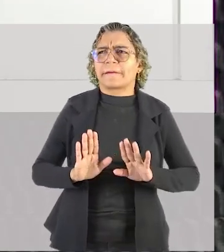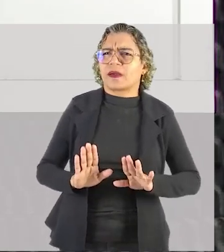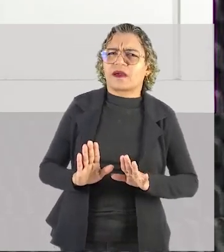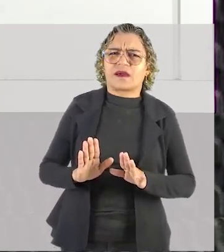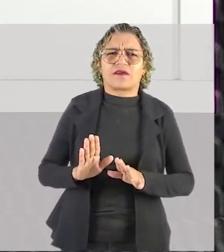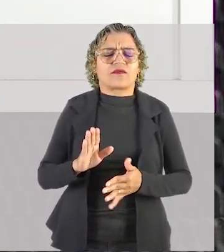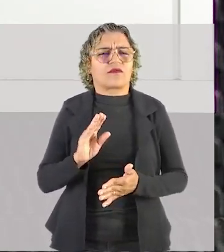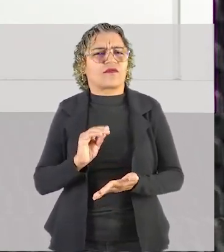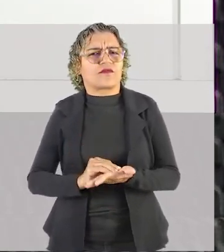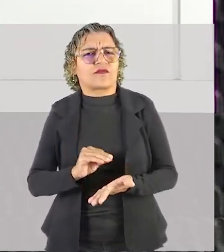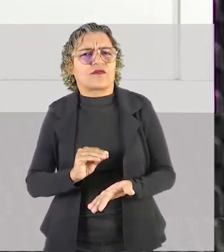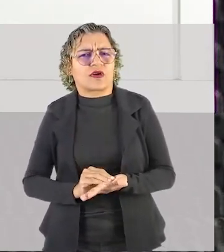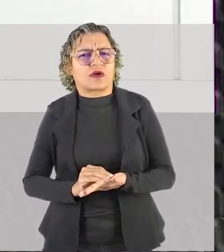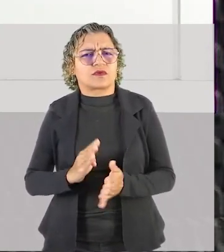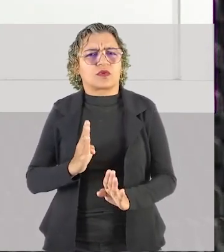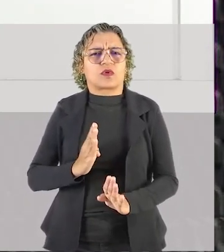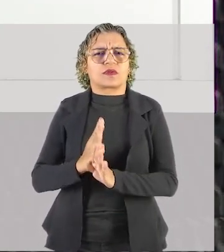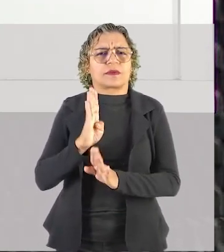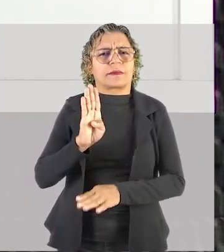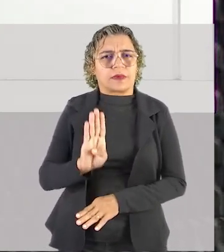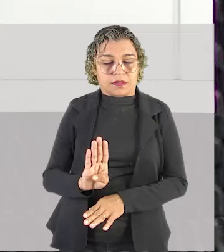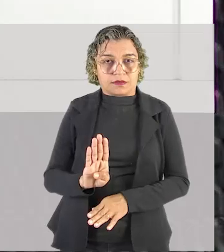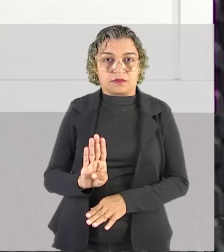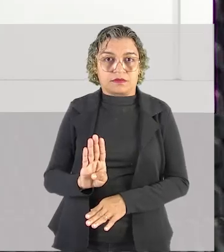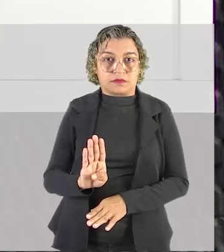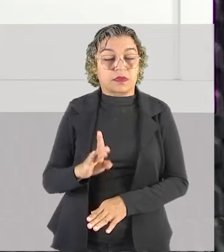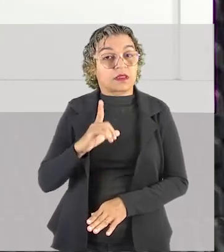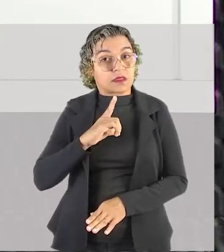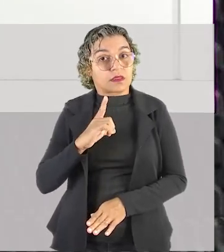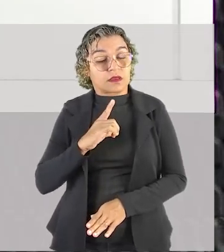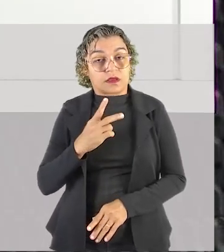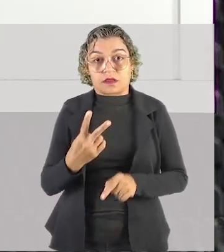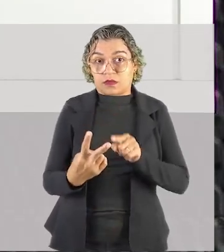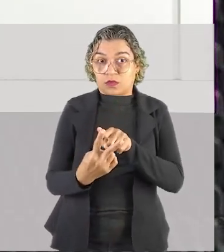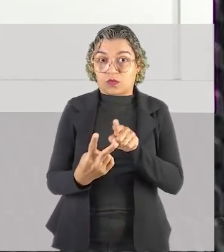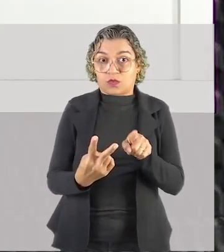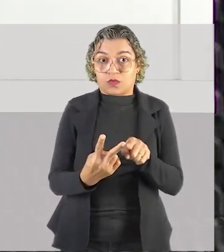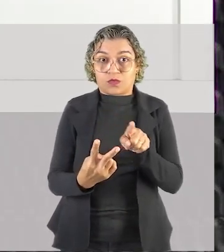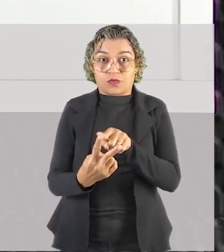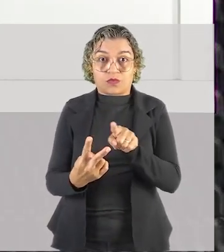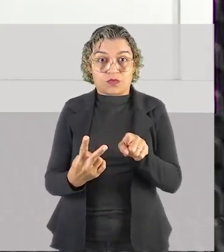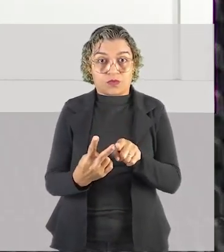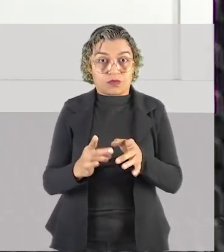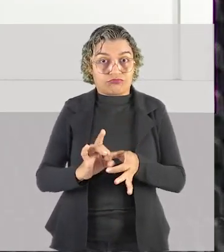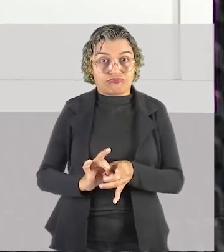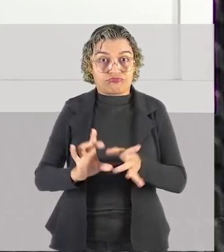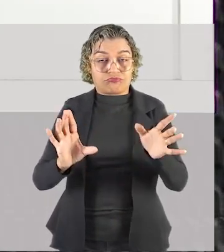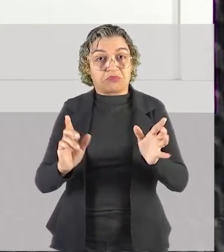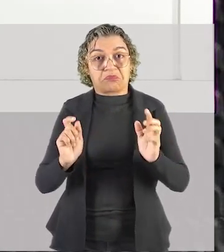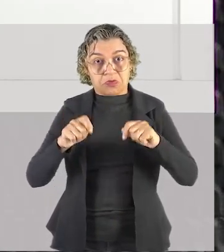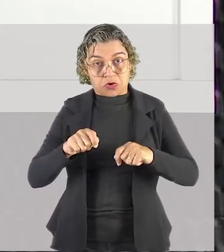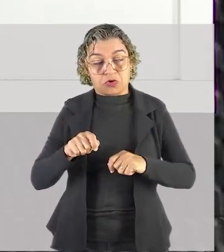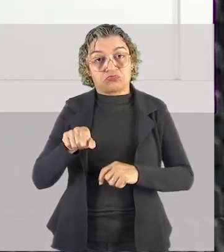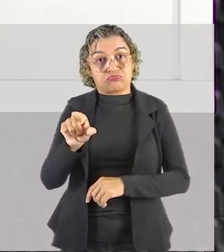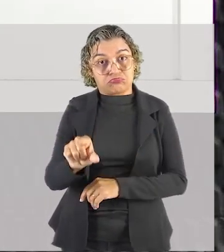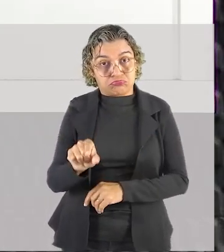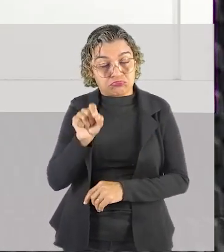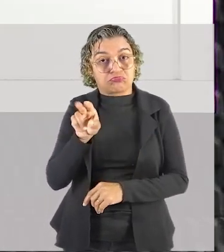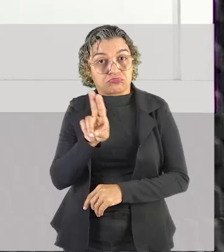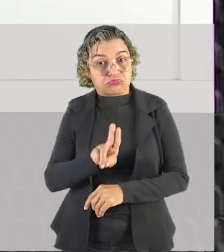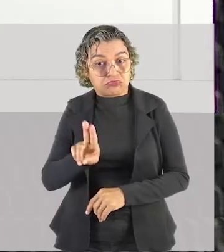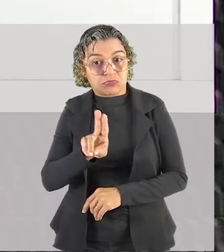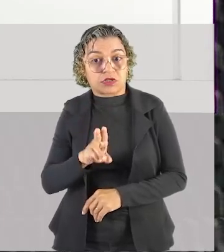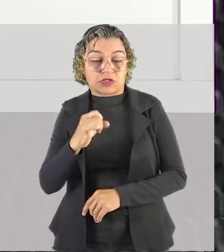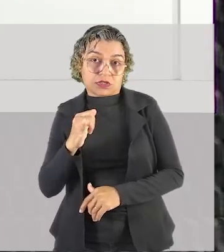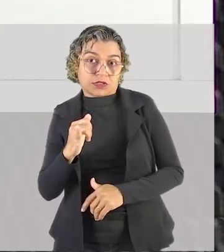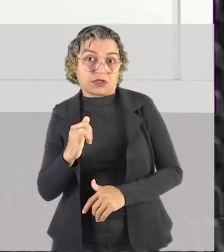ainda falta encontrar o valor de b, né? Ora, você tem dois pares disponíveis, ó. Você pode usar qualquer um desses. Se